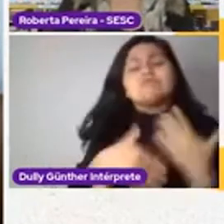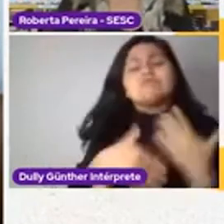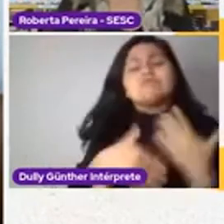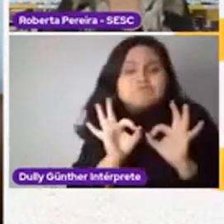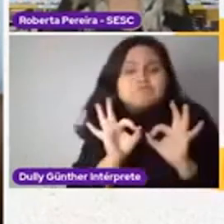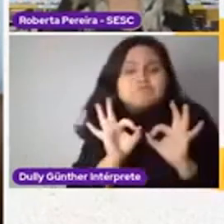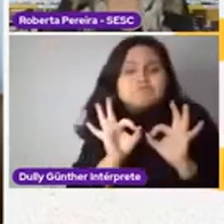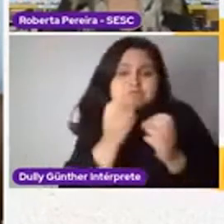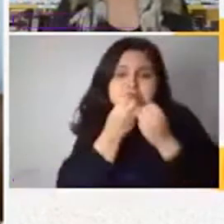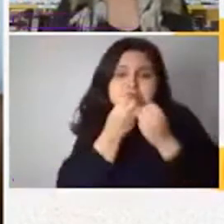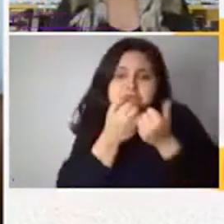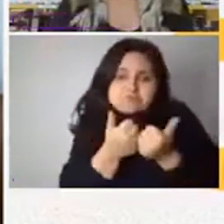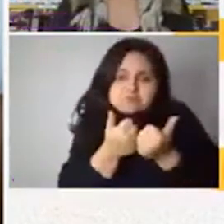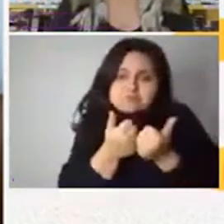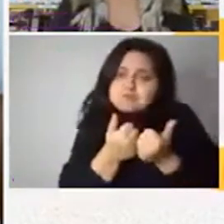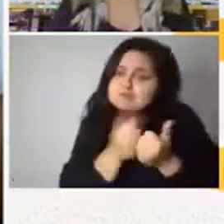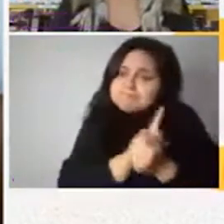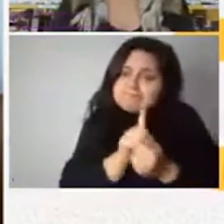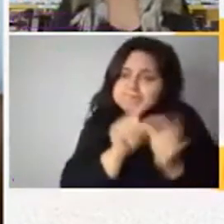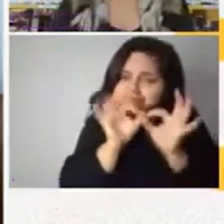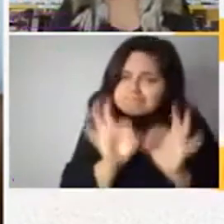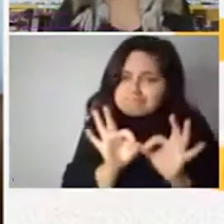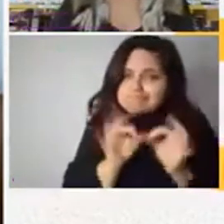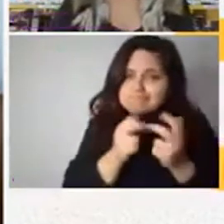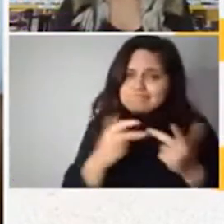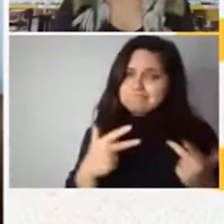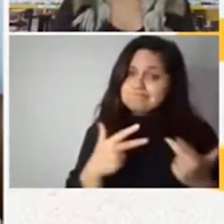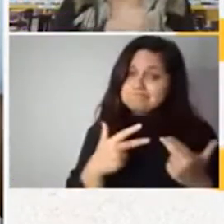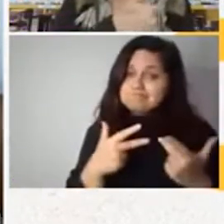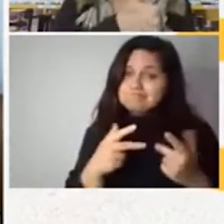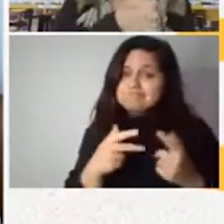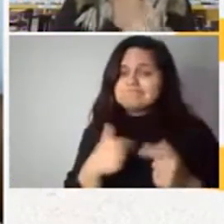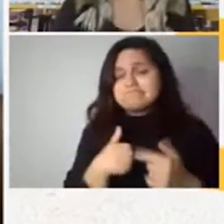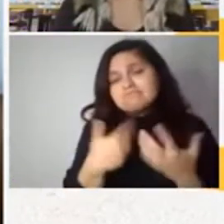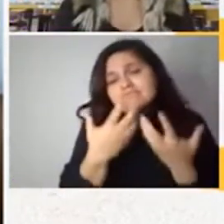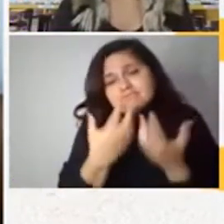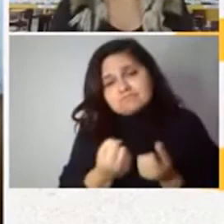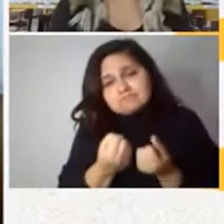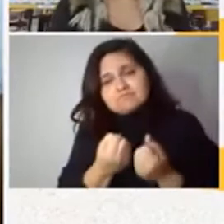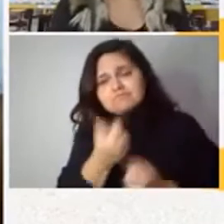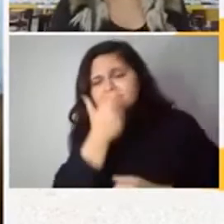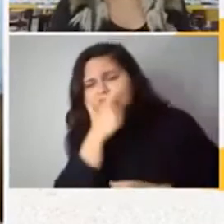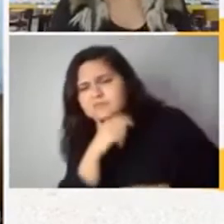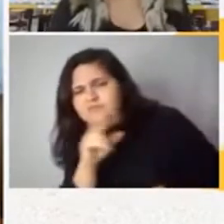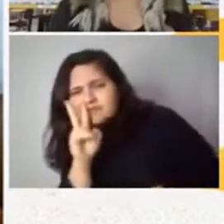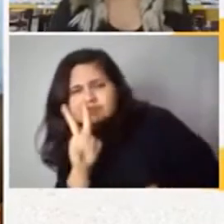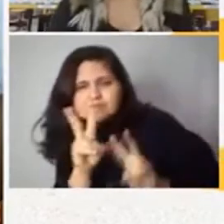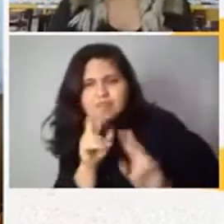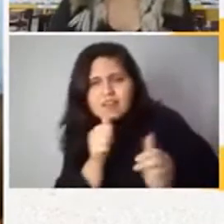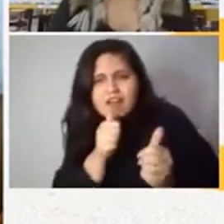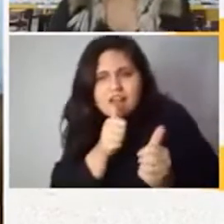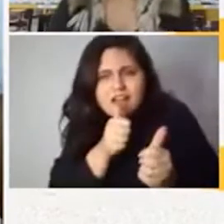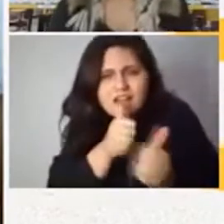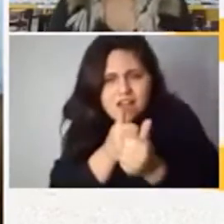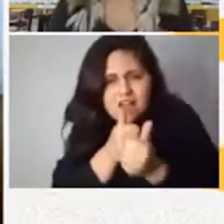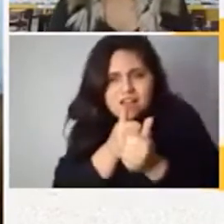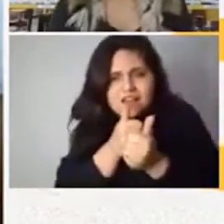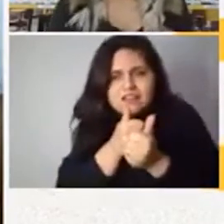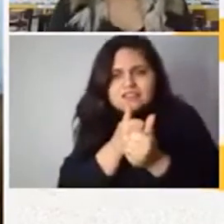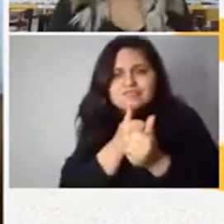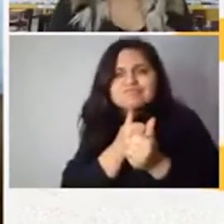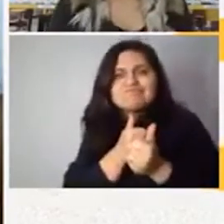Tudo bem se não deu certo. Eu achei que nós chegamos